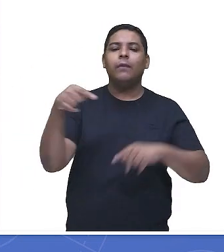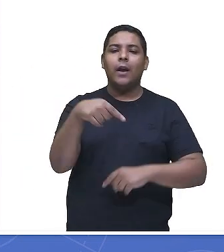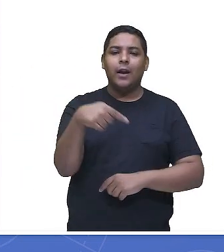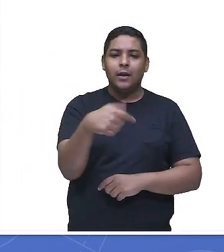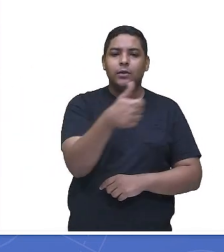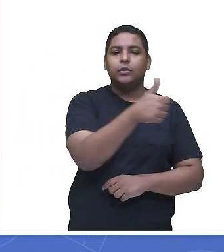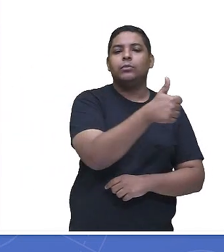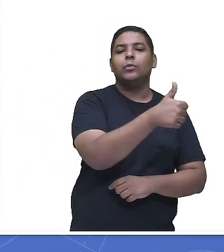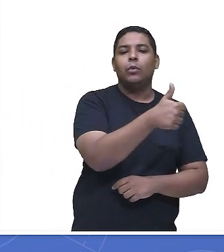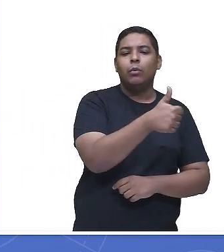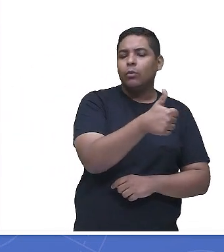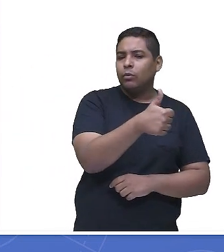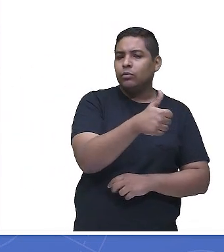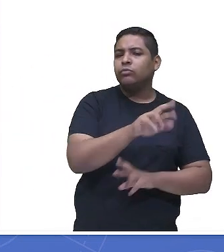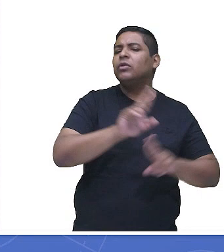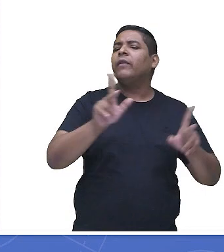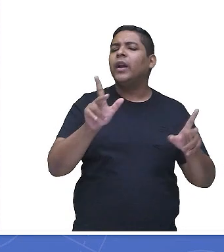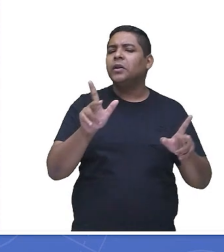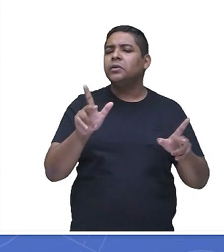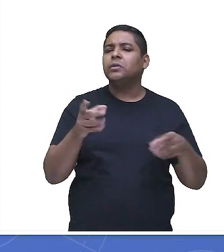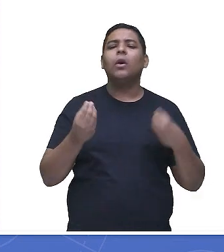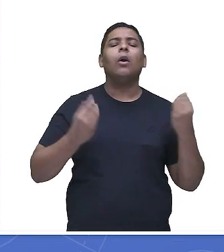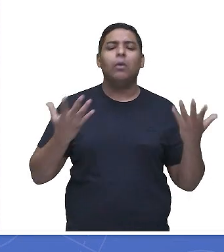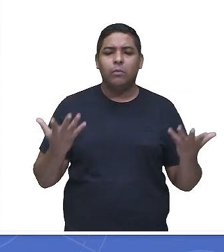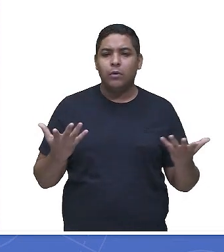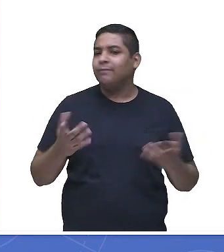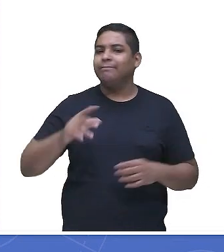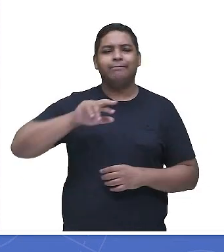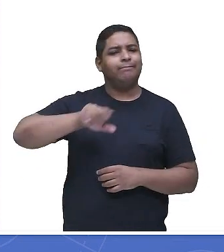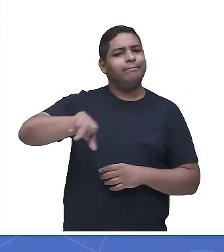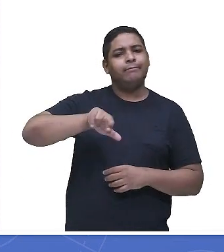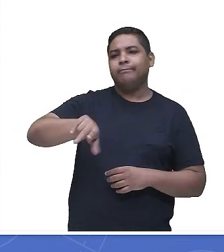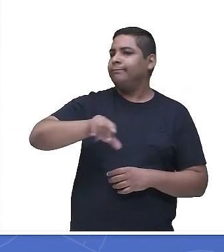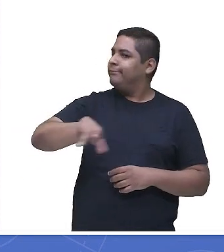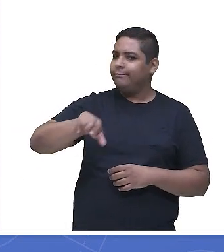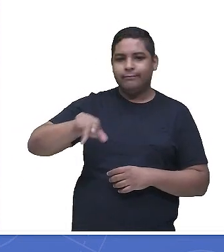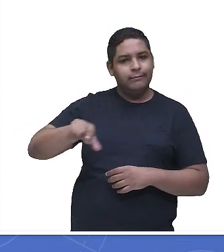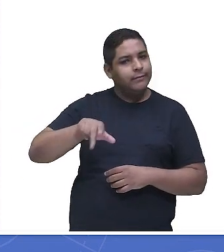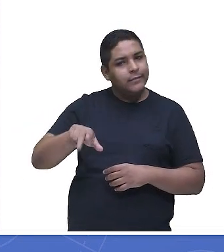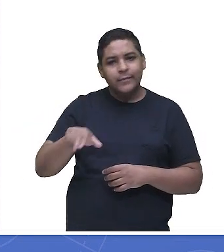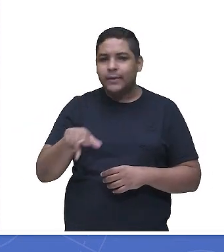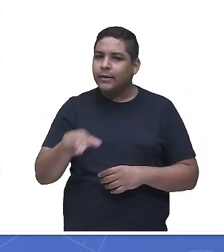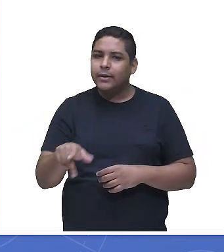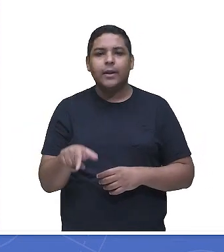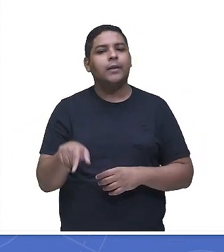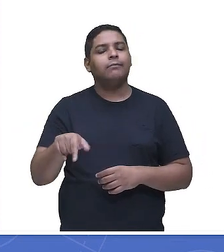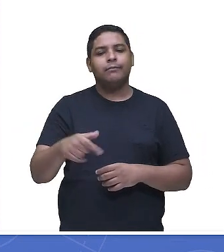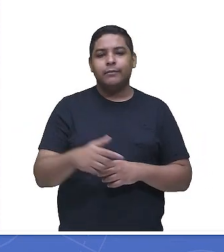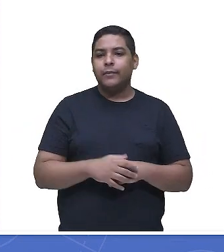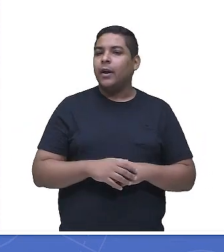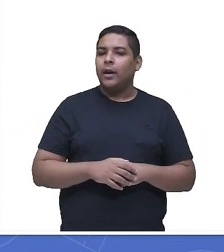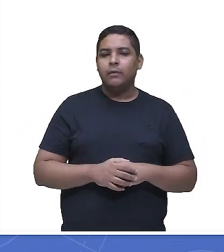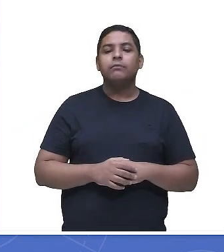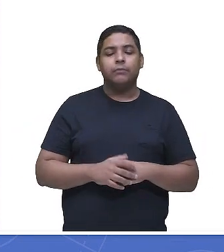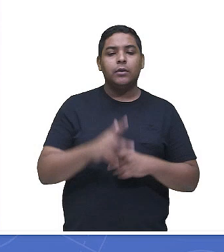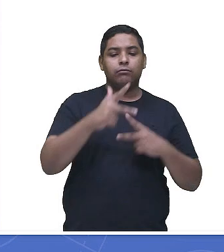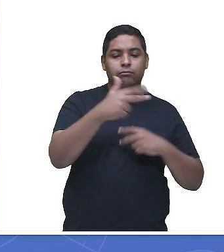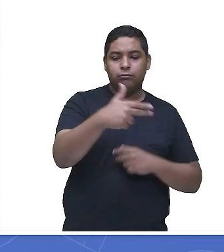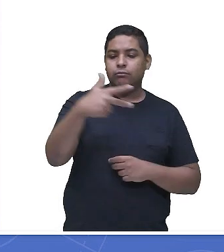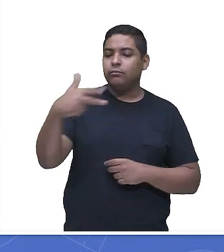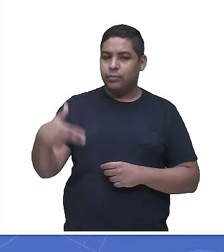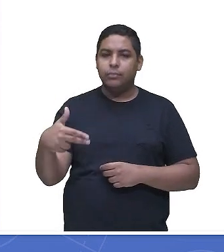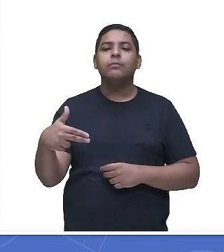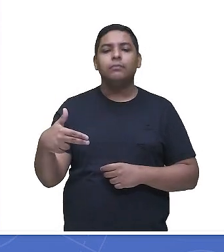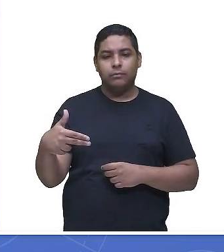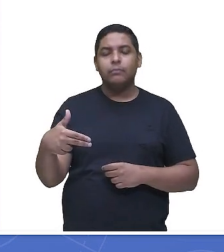1 ou não? Elas não são diferentes, né, gente? Eu só dupliquei aqui. Então, elas não têm